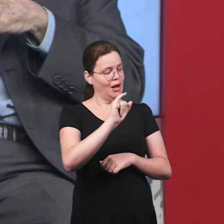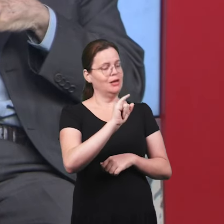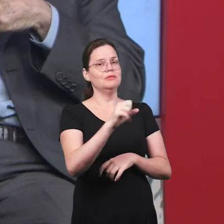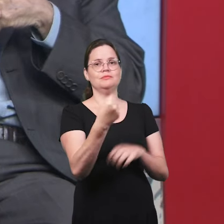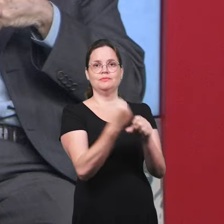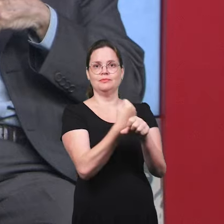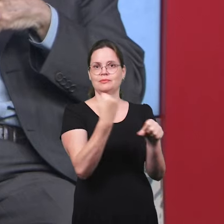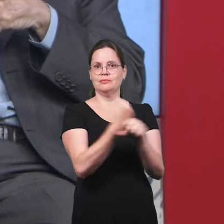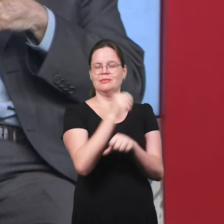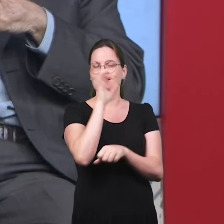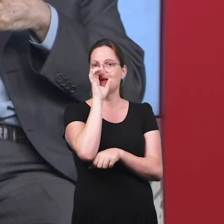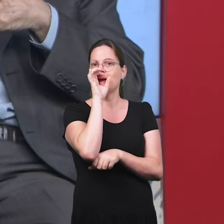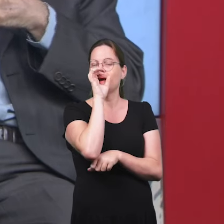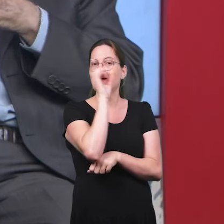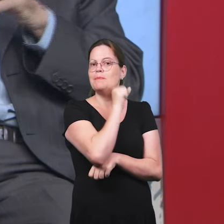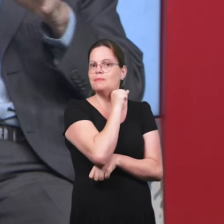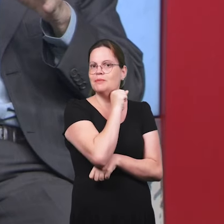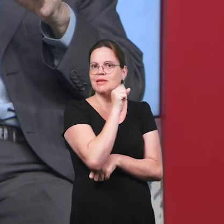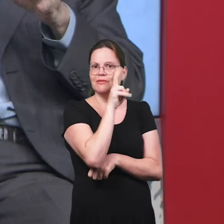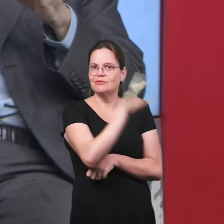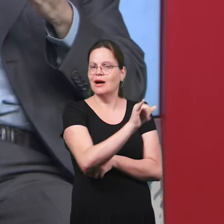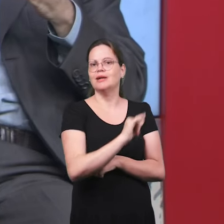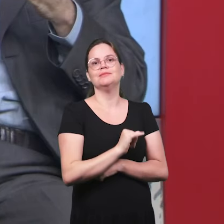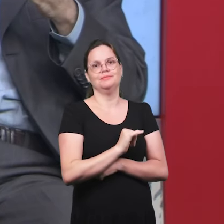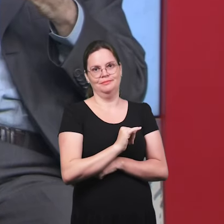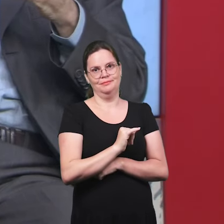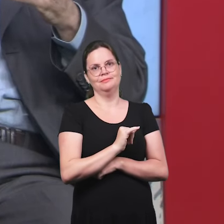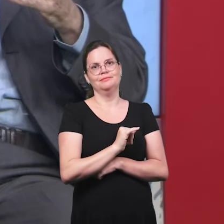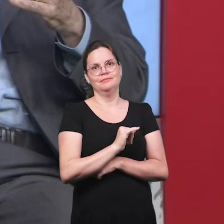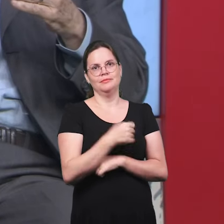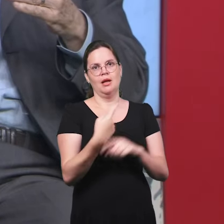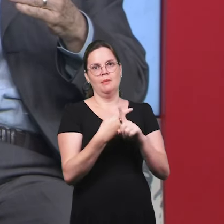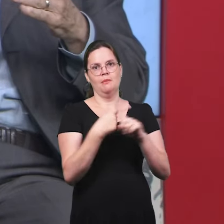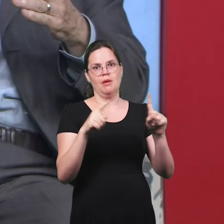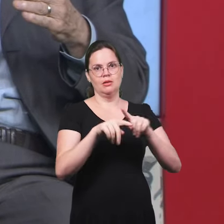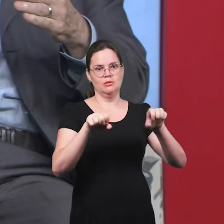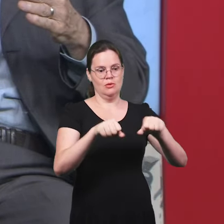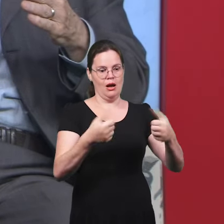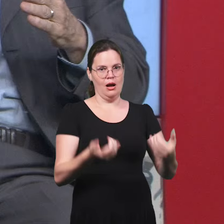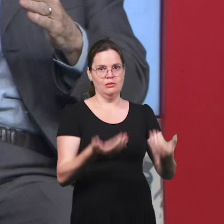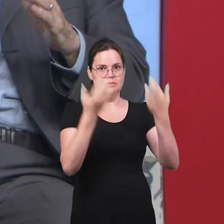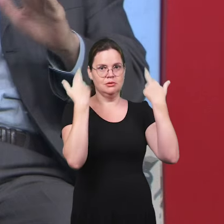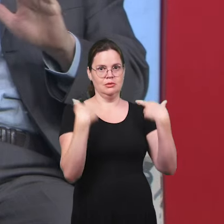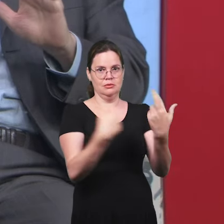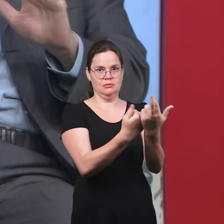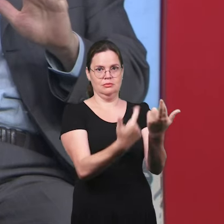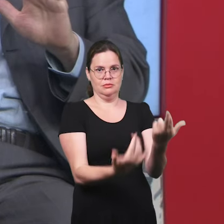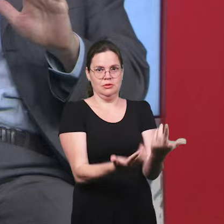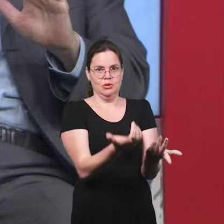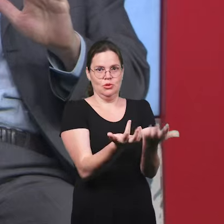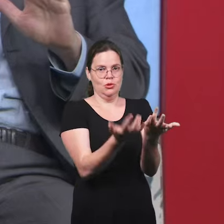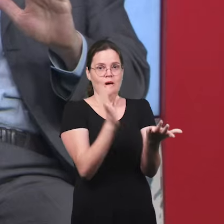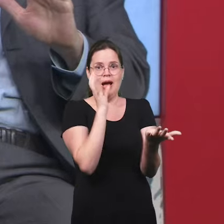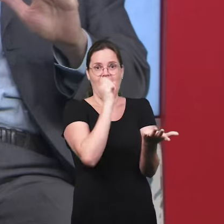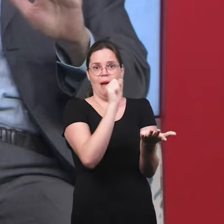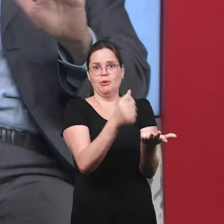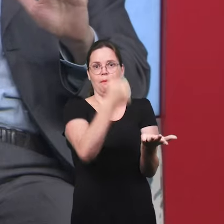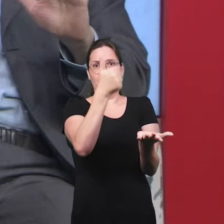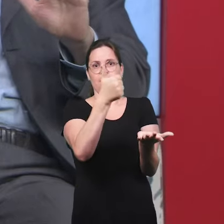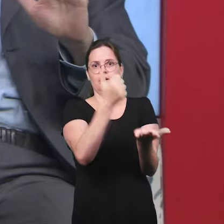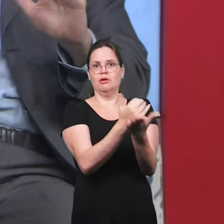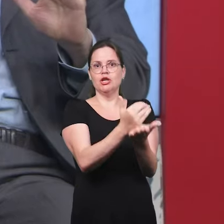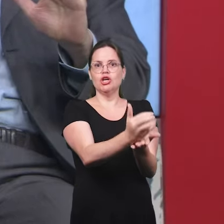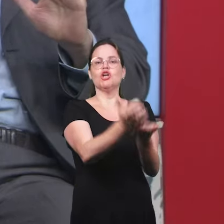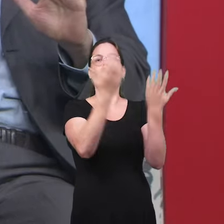construção numa rapidez muito grande. Mas o altar de holocausto certamente vai ser colocado logo e começam